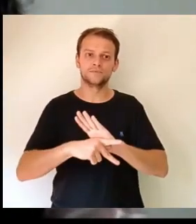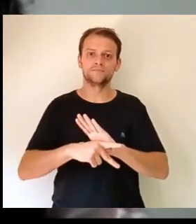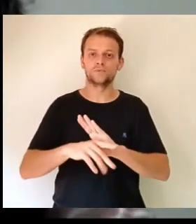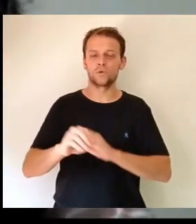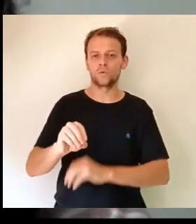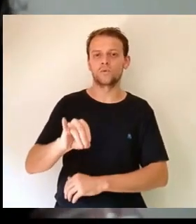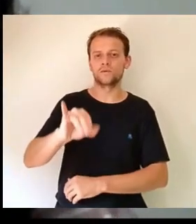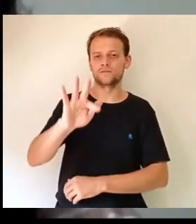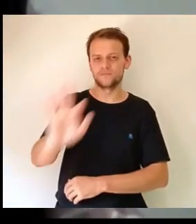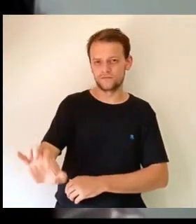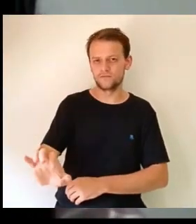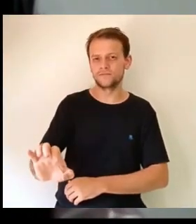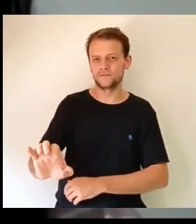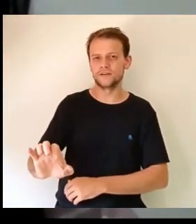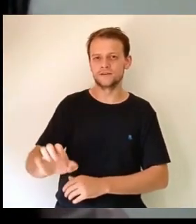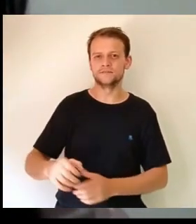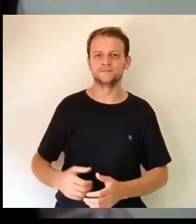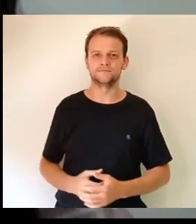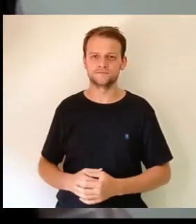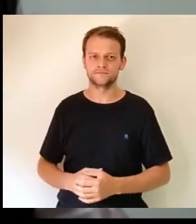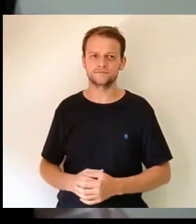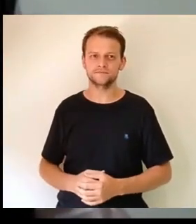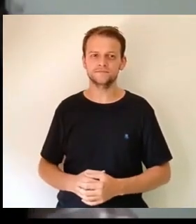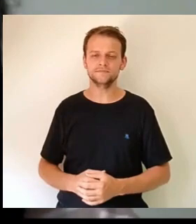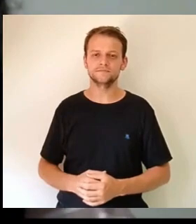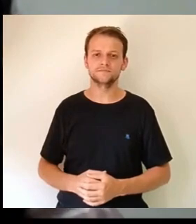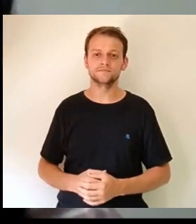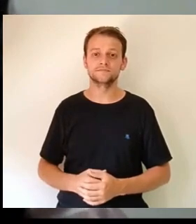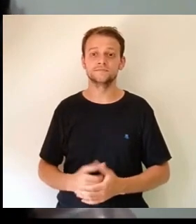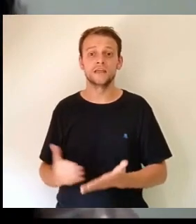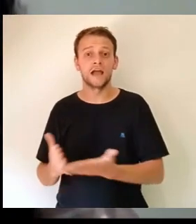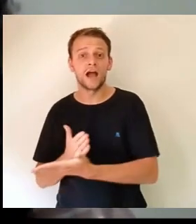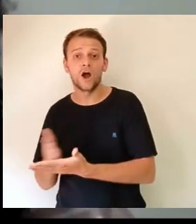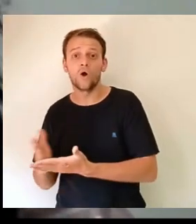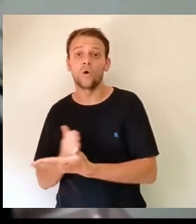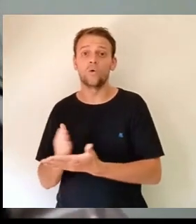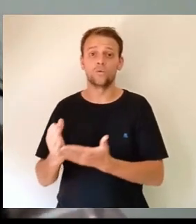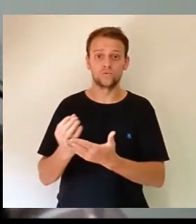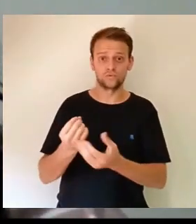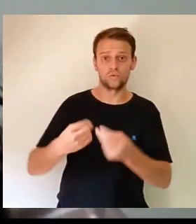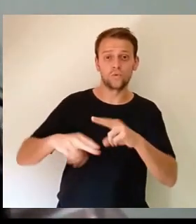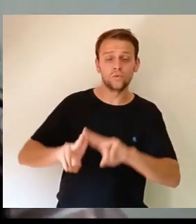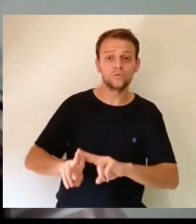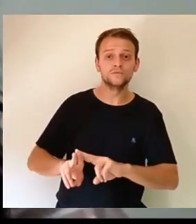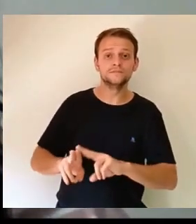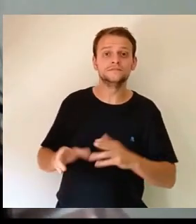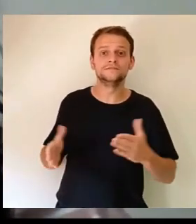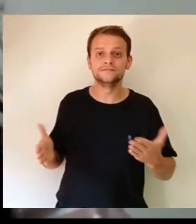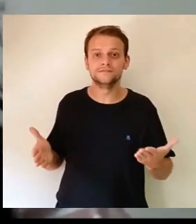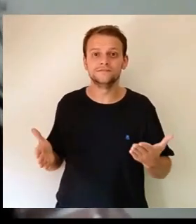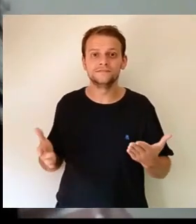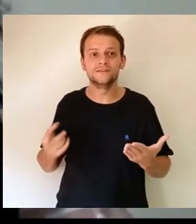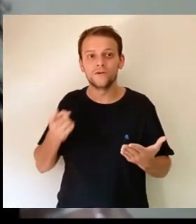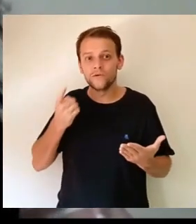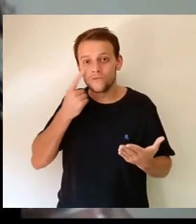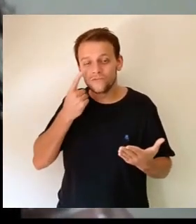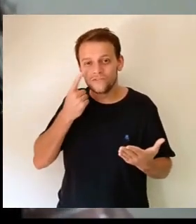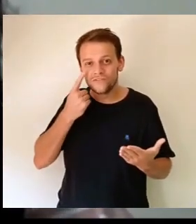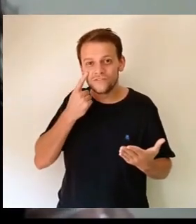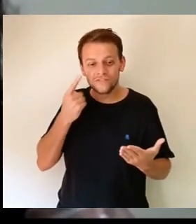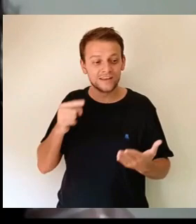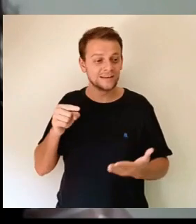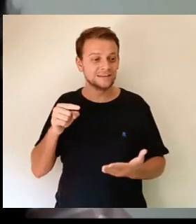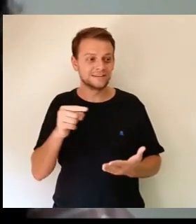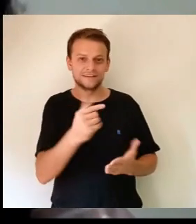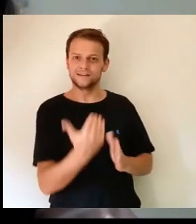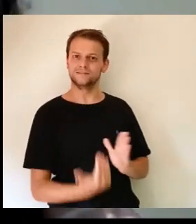de alguns artigos da própria OIT, né? Da Organização Internacional do Trabalho, alguns para a ONU. Então, olha